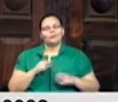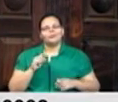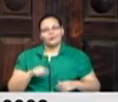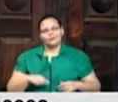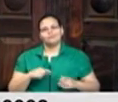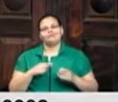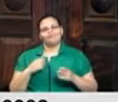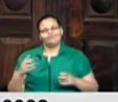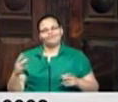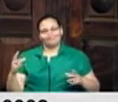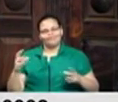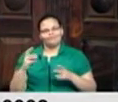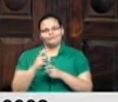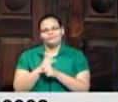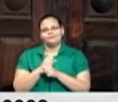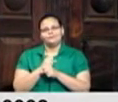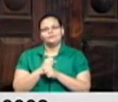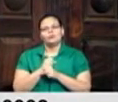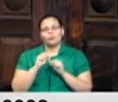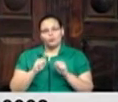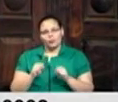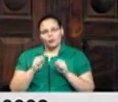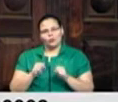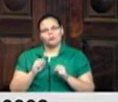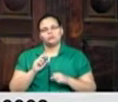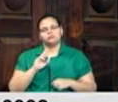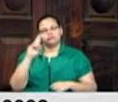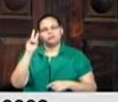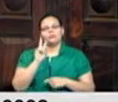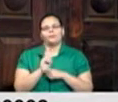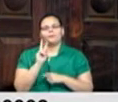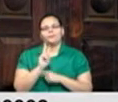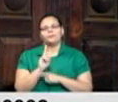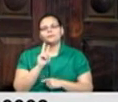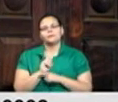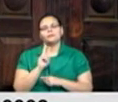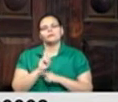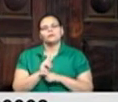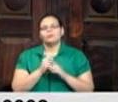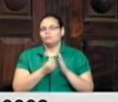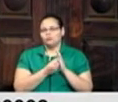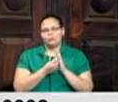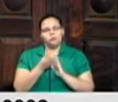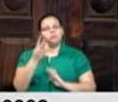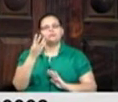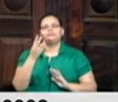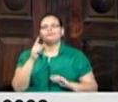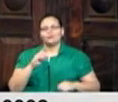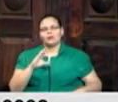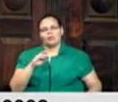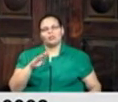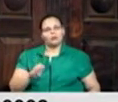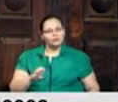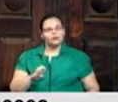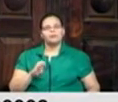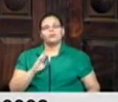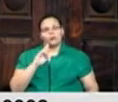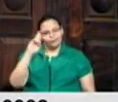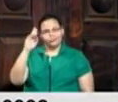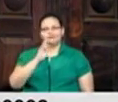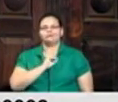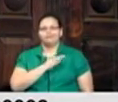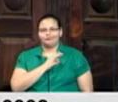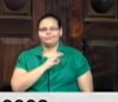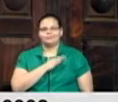questões somadas podem representar diversos crimes de